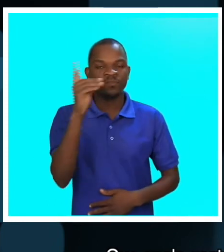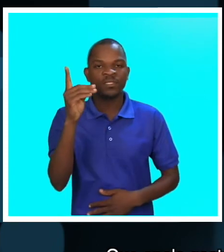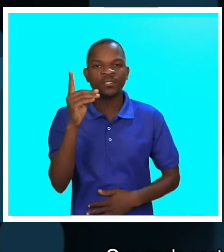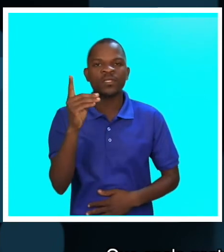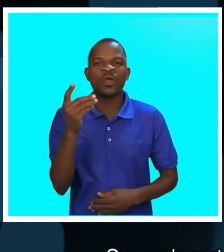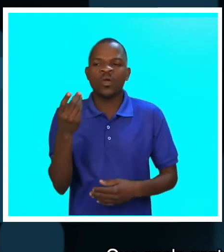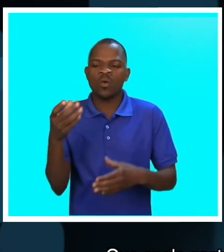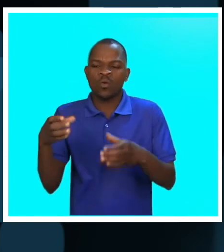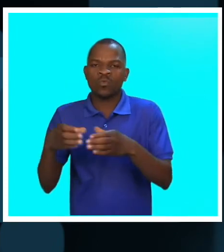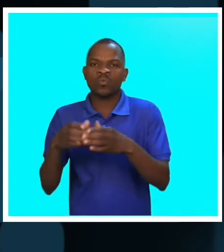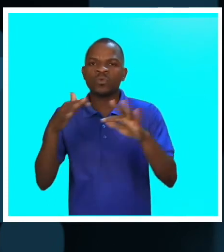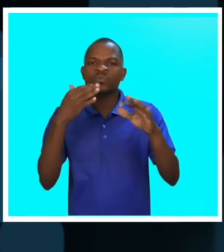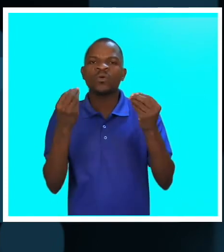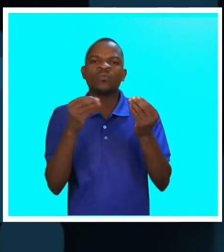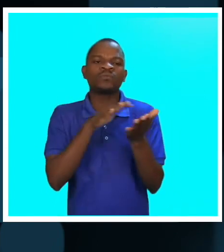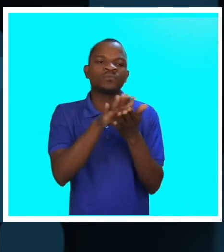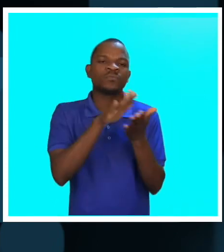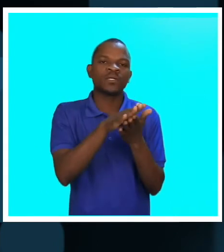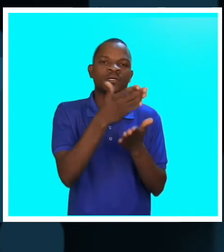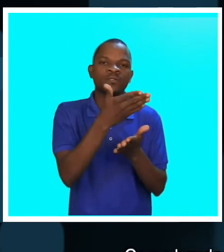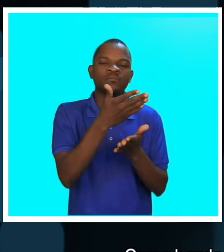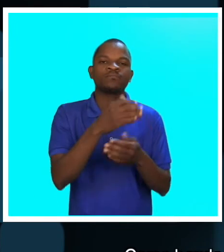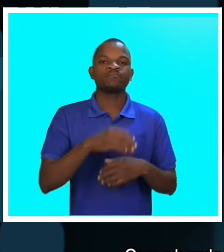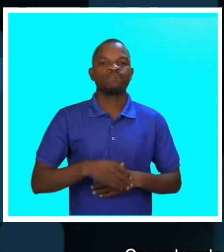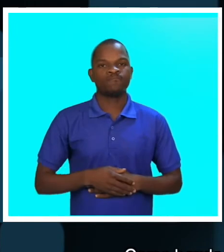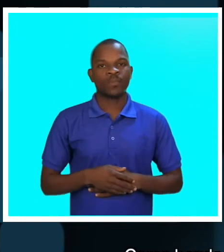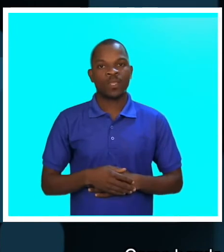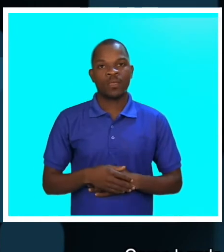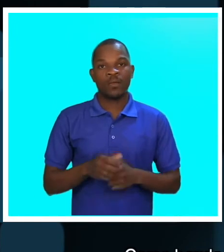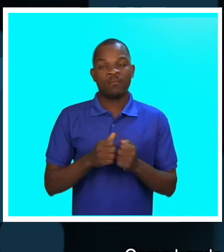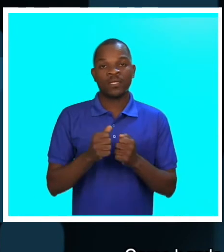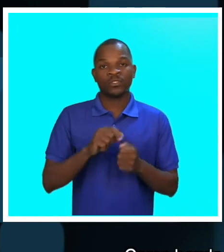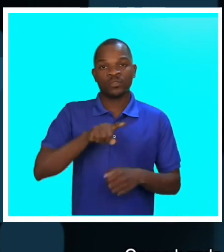necessidades educativas especiais, como banda, neste caso? Como banda, o